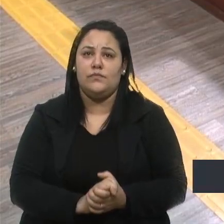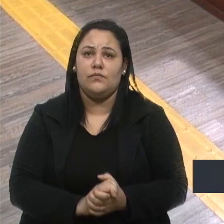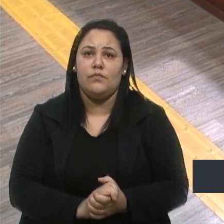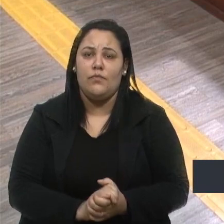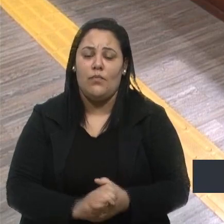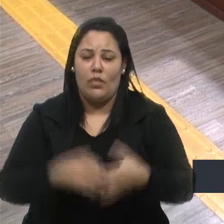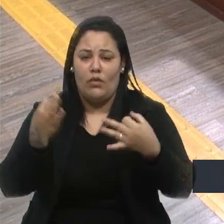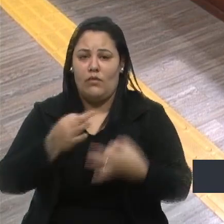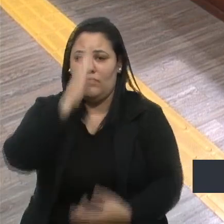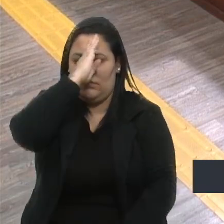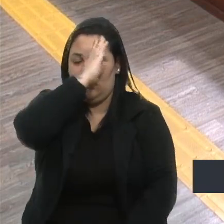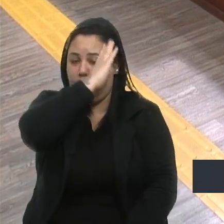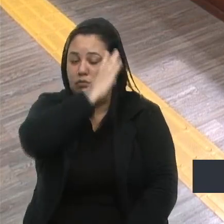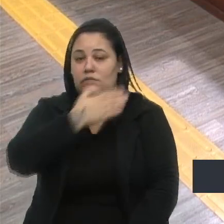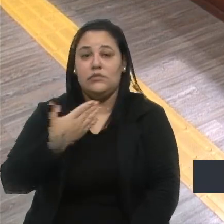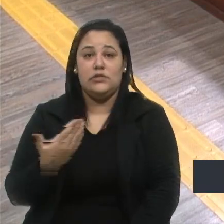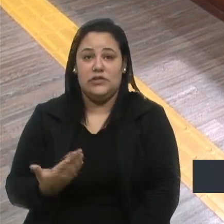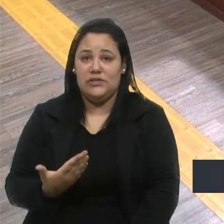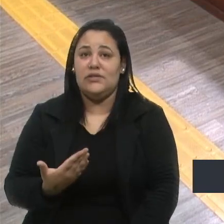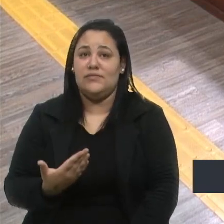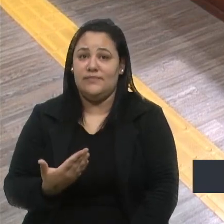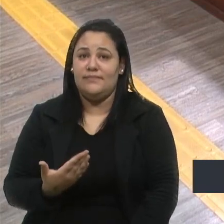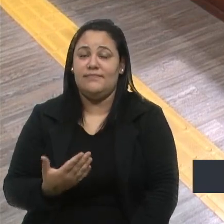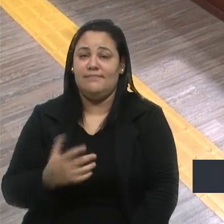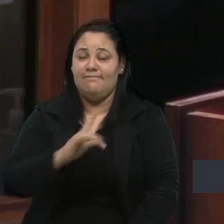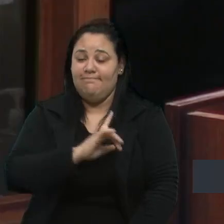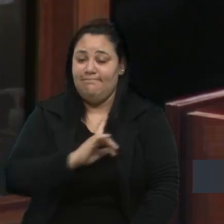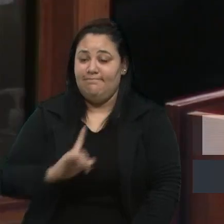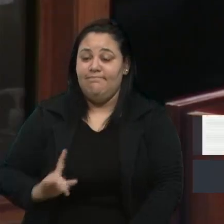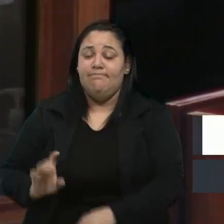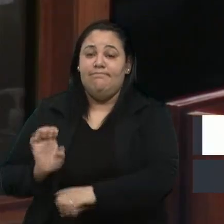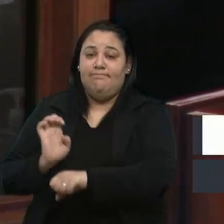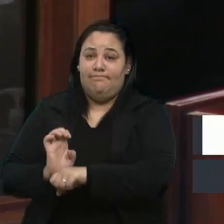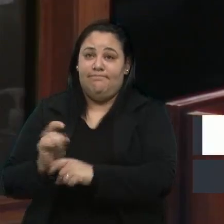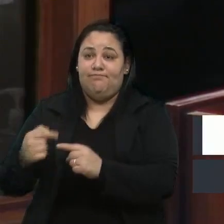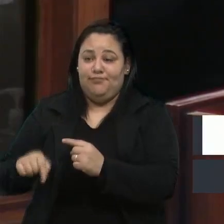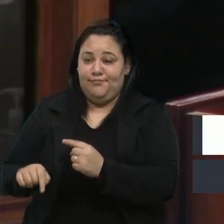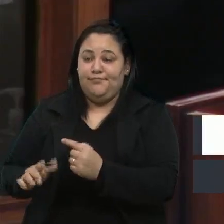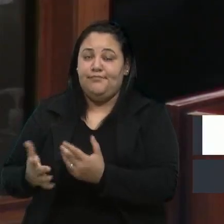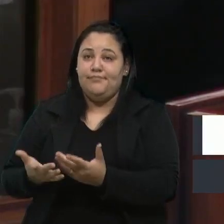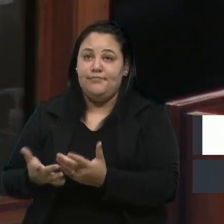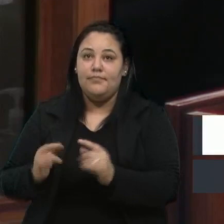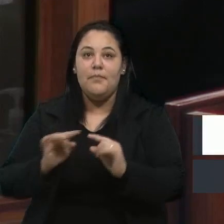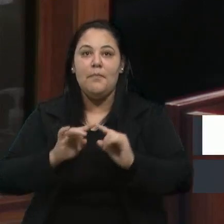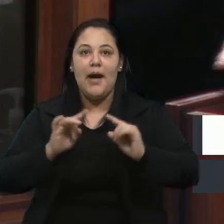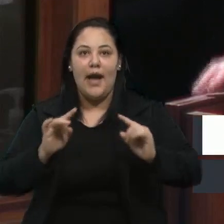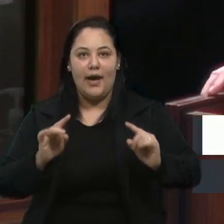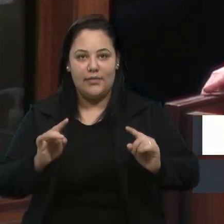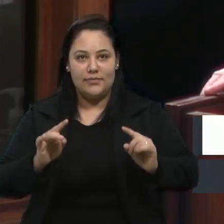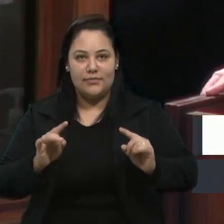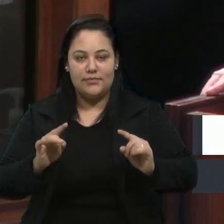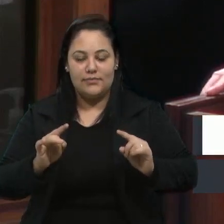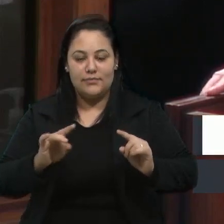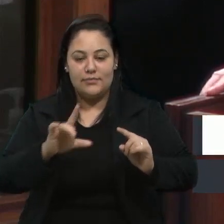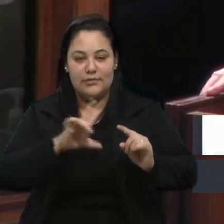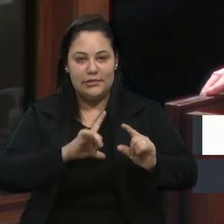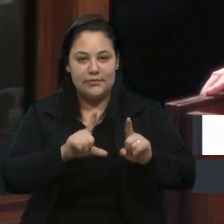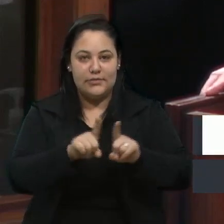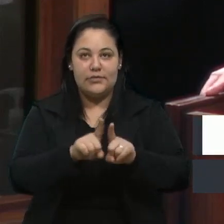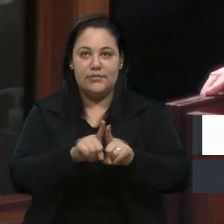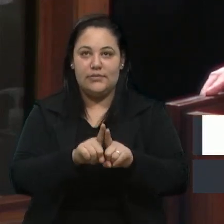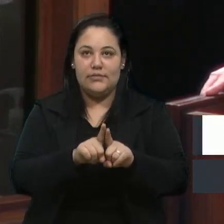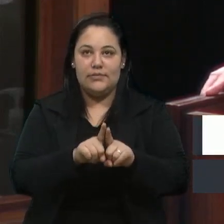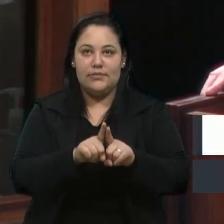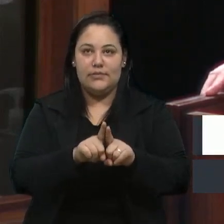Então, é um desgoverno estadual, mas, para não deixar de fora, temos também o caso do